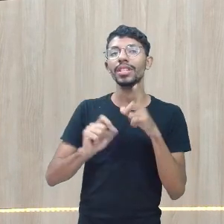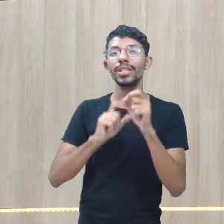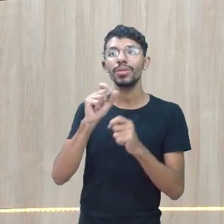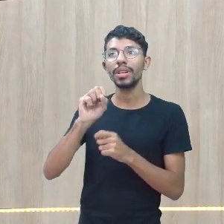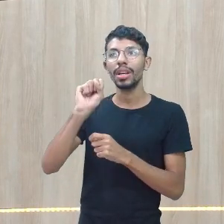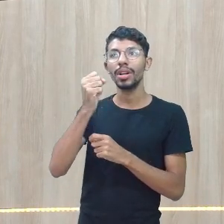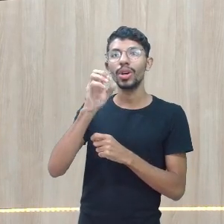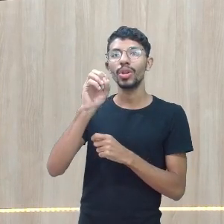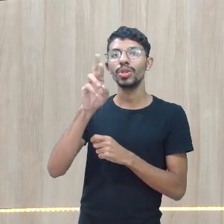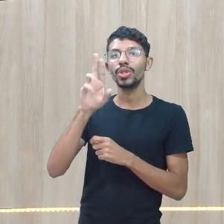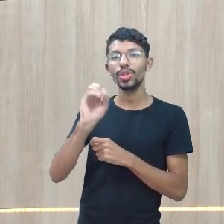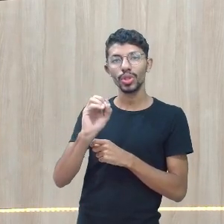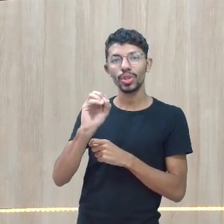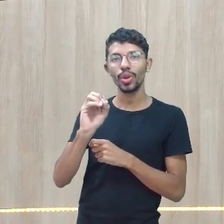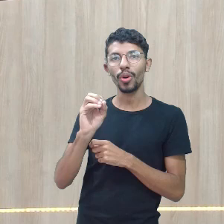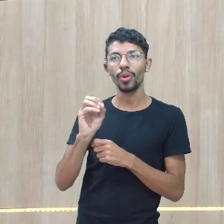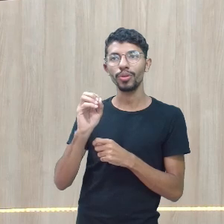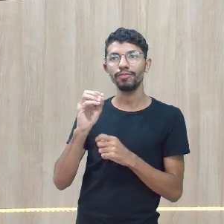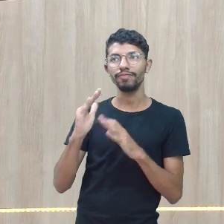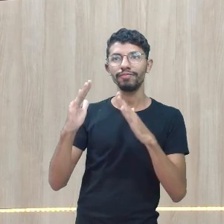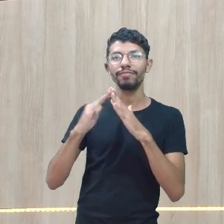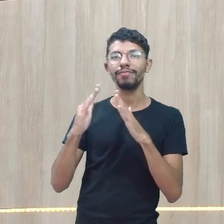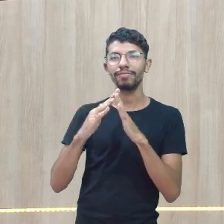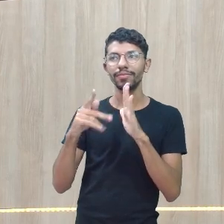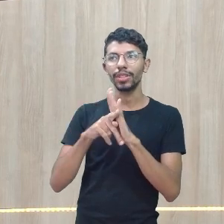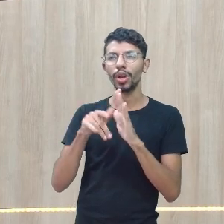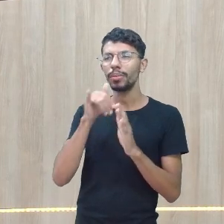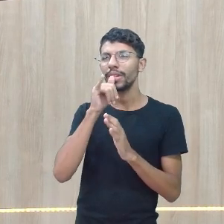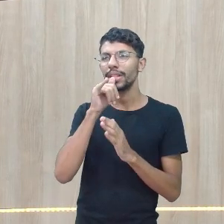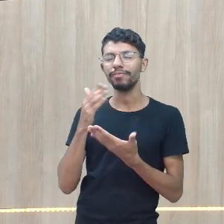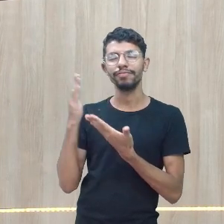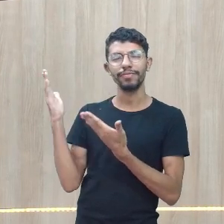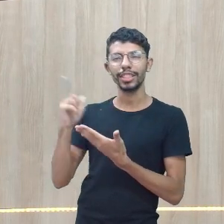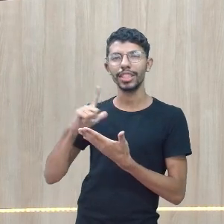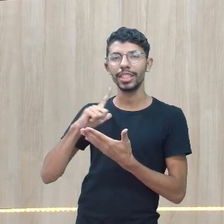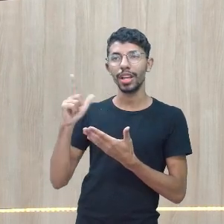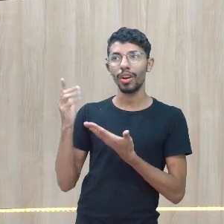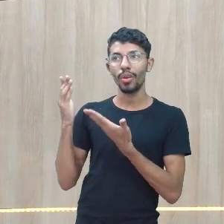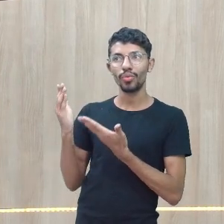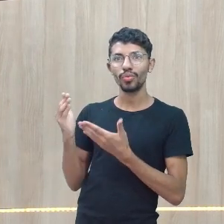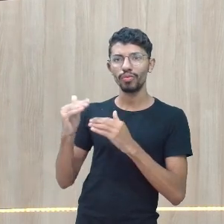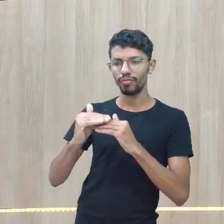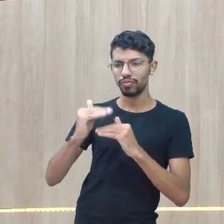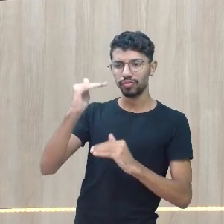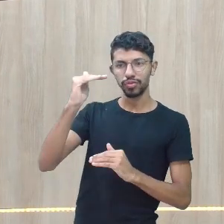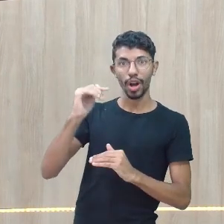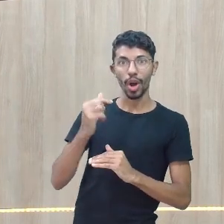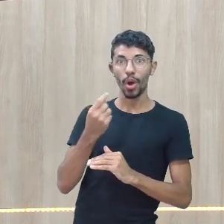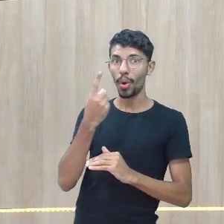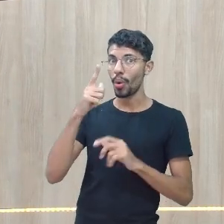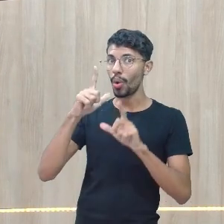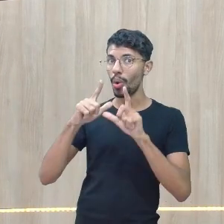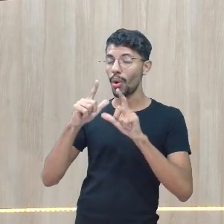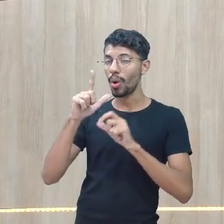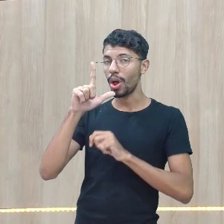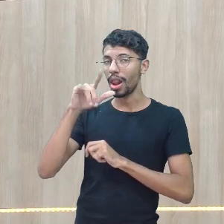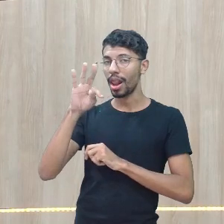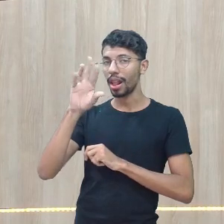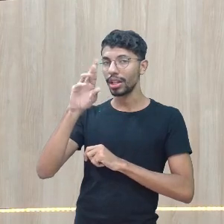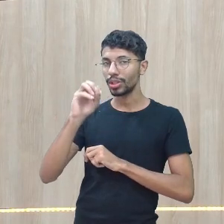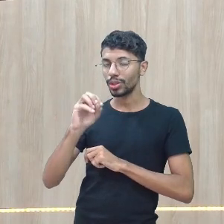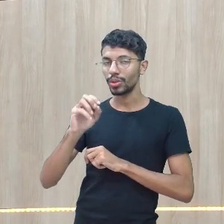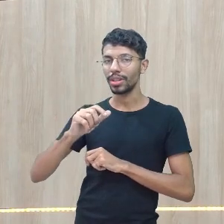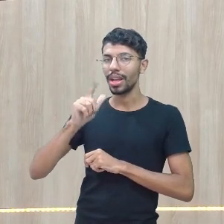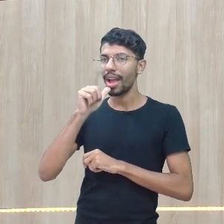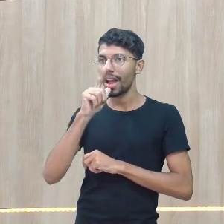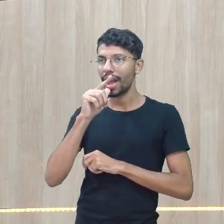nessa minha jarra, eu tenho 1 litro de água, e aí eu vou preparar, como eu dei a dica ali no slide. Então,